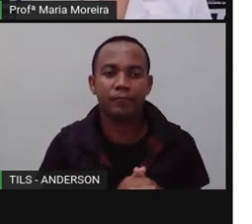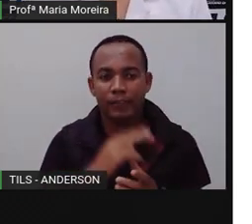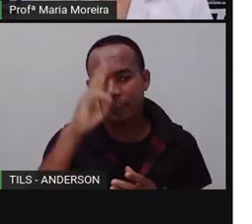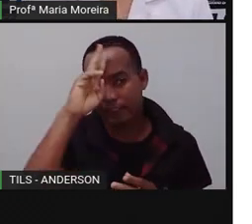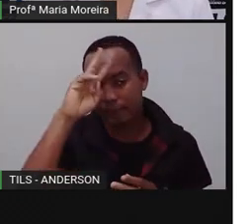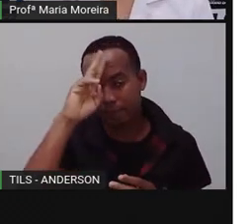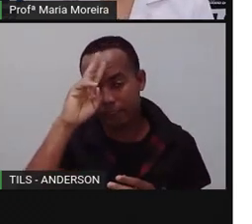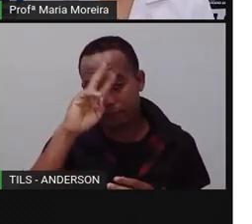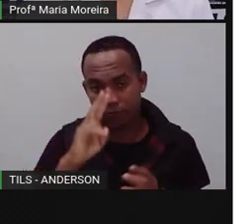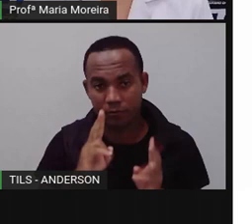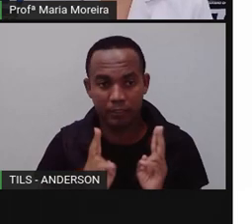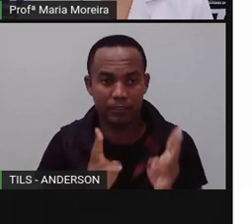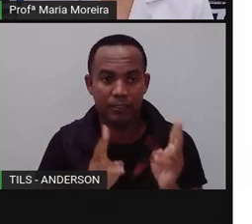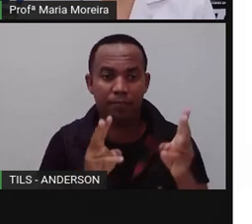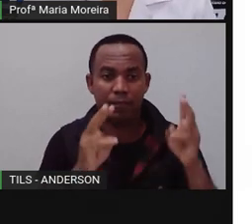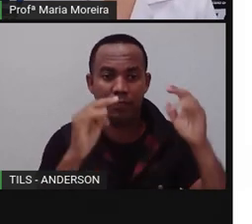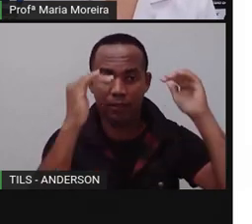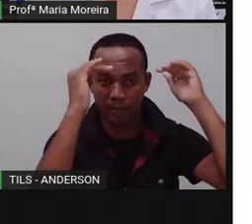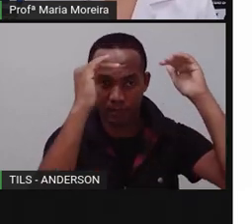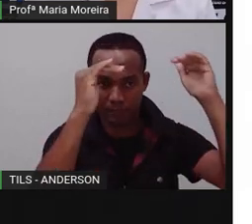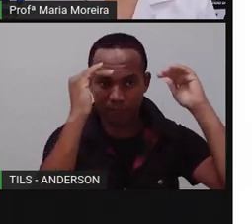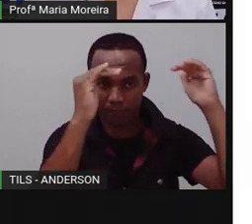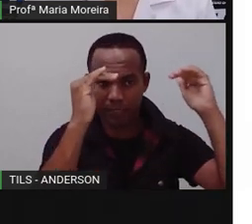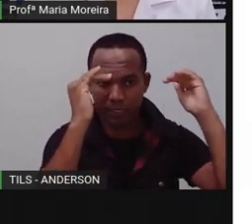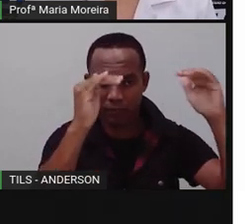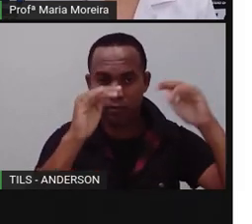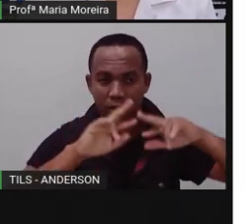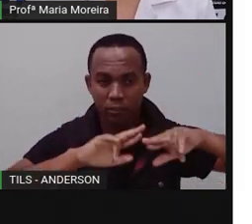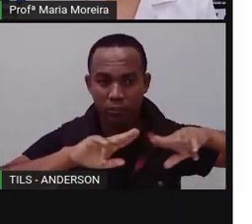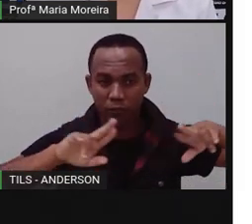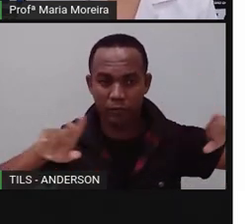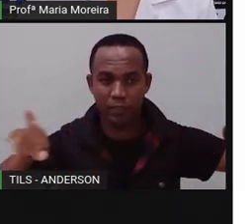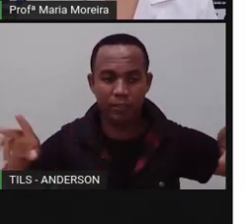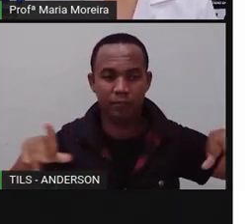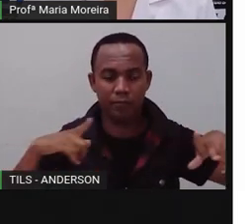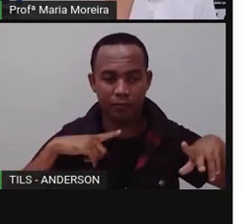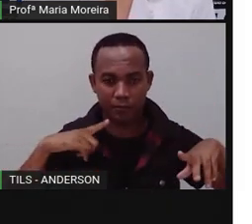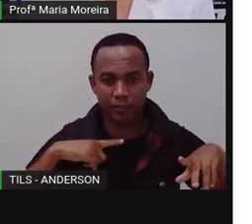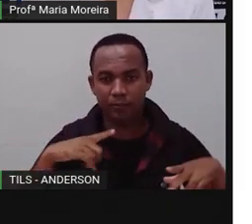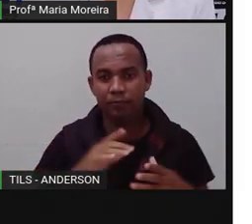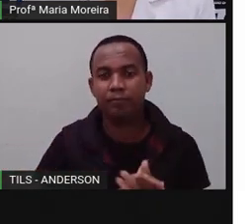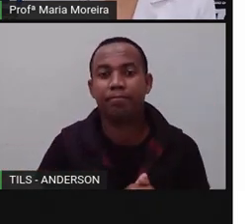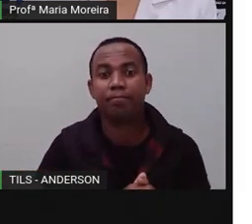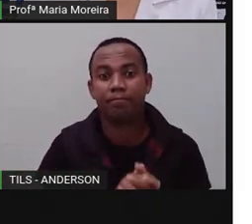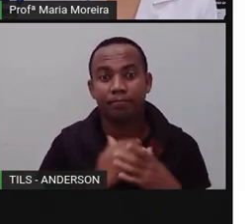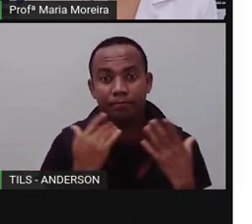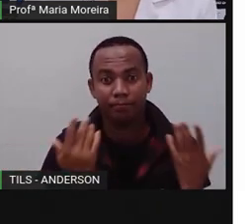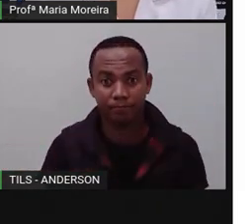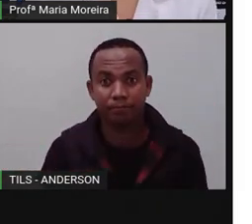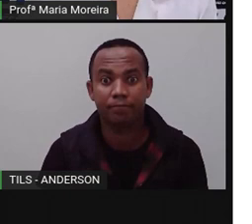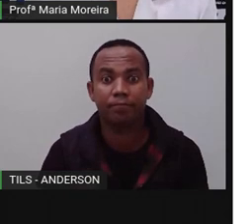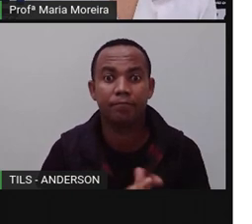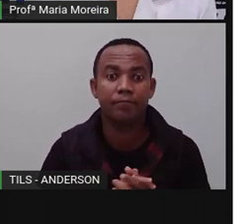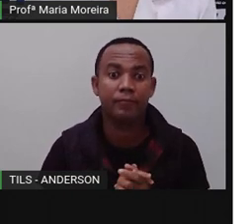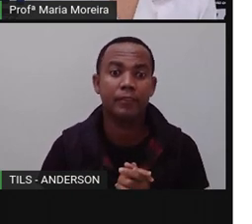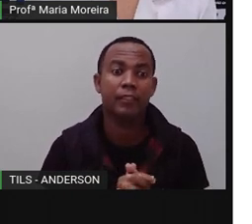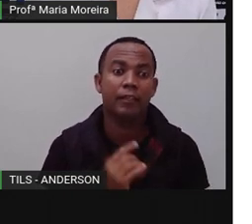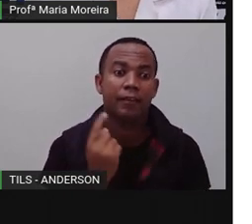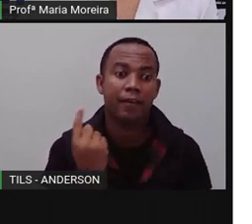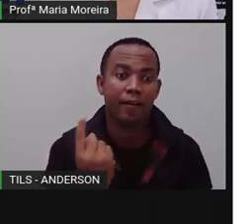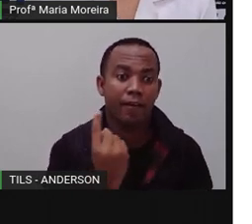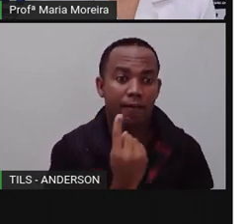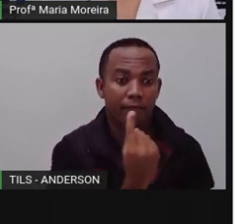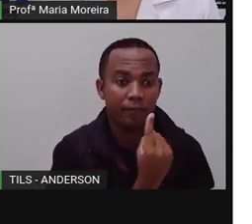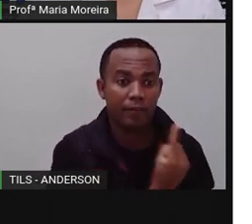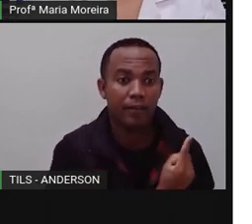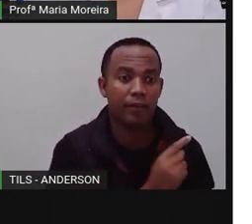sempre sobre respeito à diversidade, tá bom? Bom, no entanto, né? Cada vez